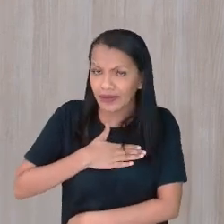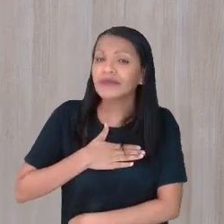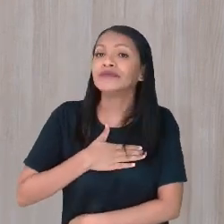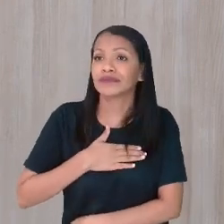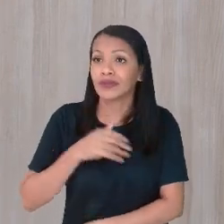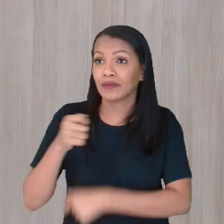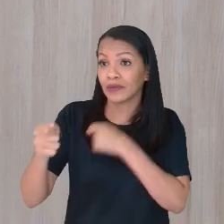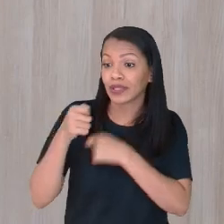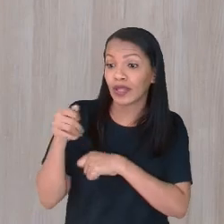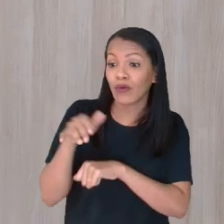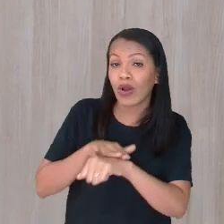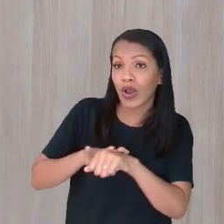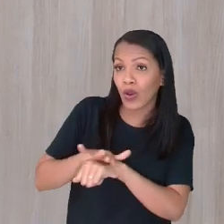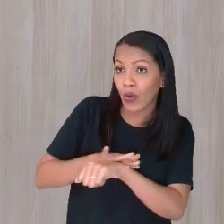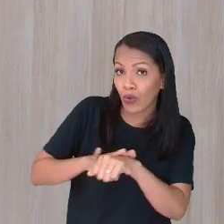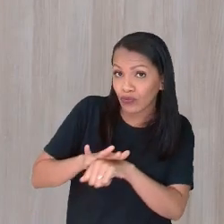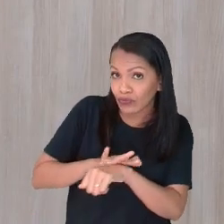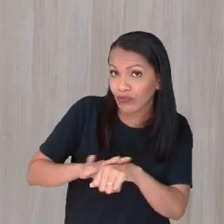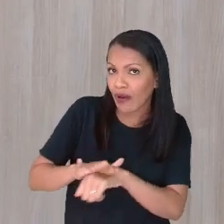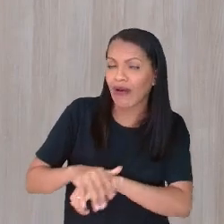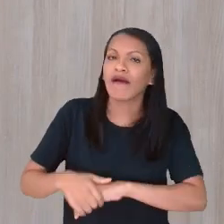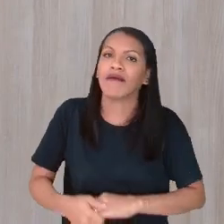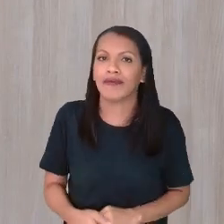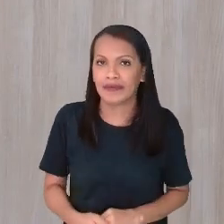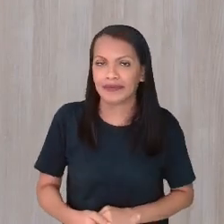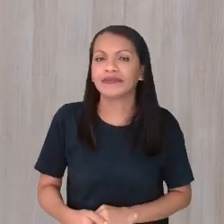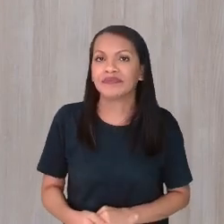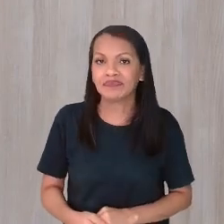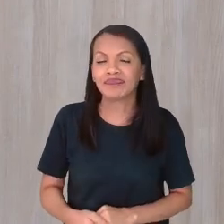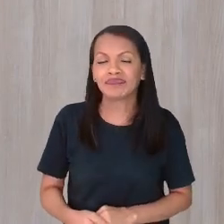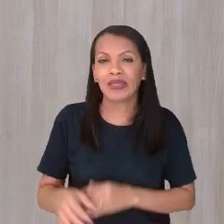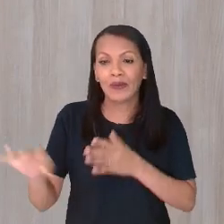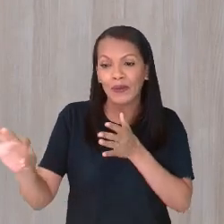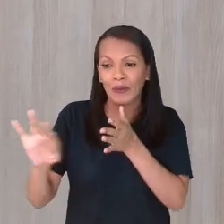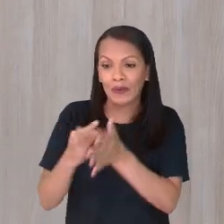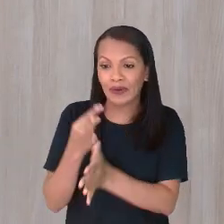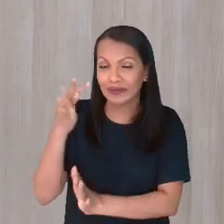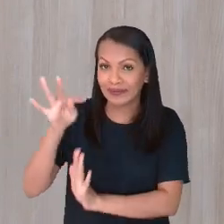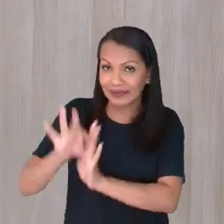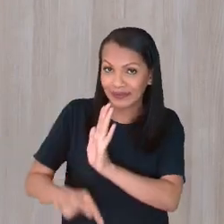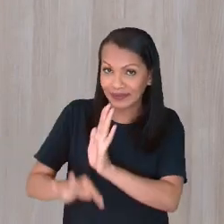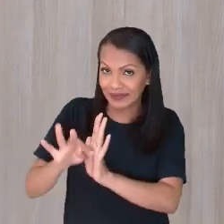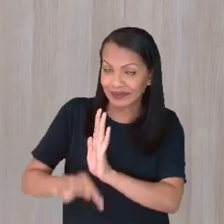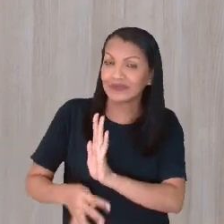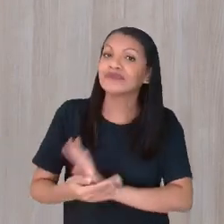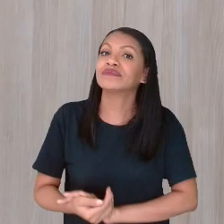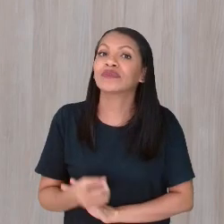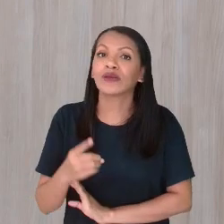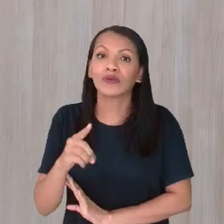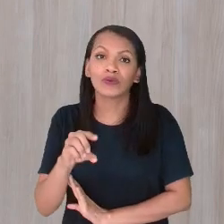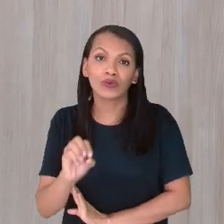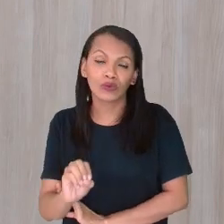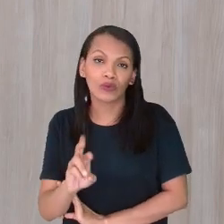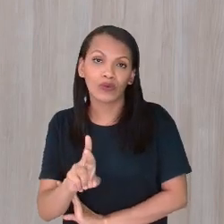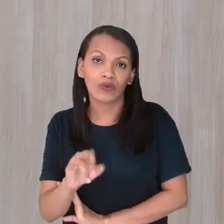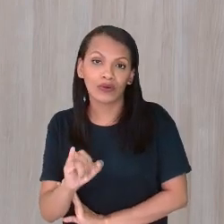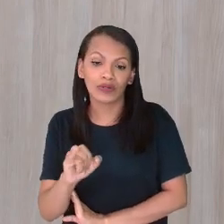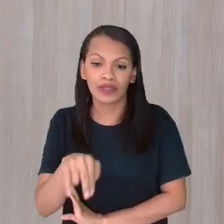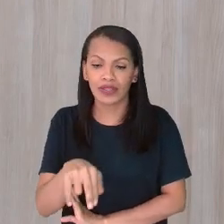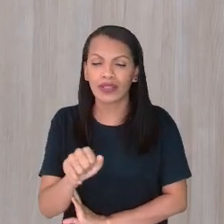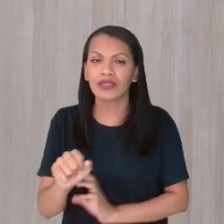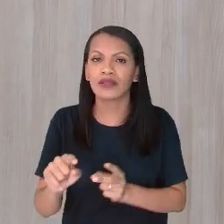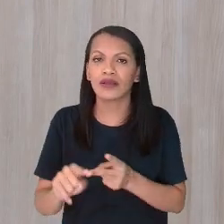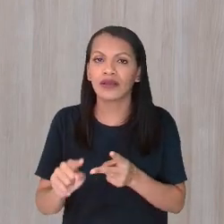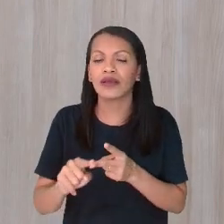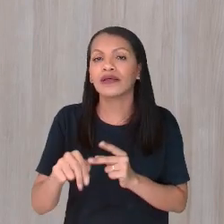mas de ter uma conversa com a autora do texto, não é? De Dorina Gouveia e